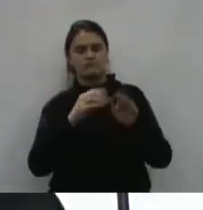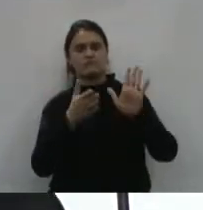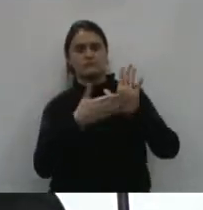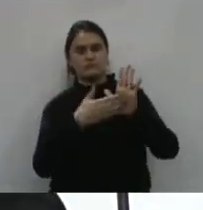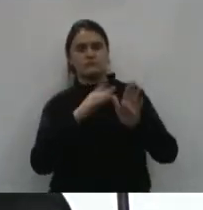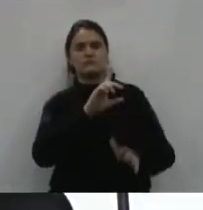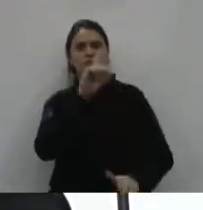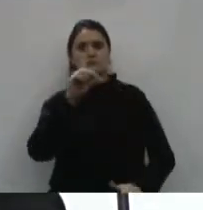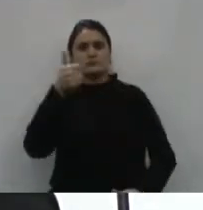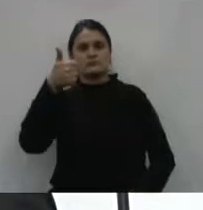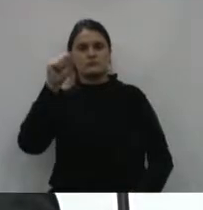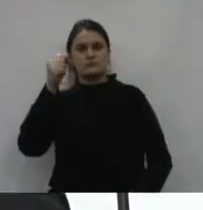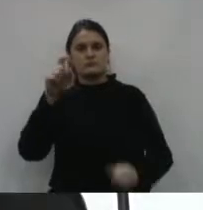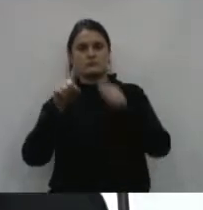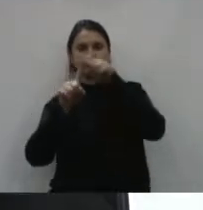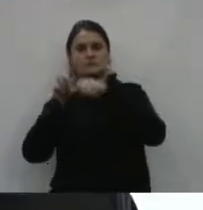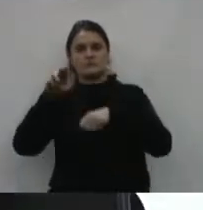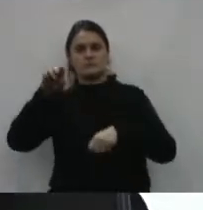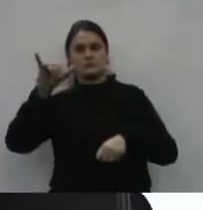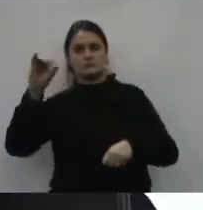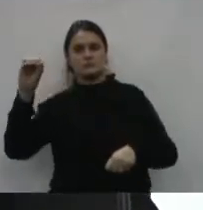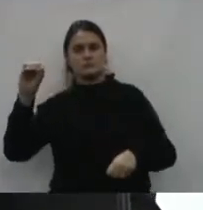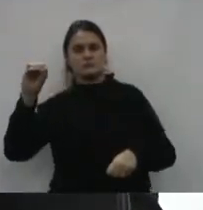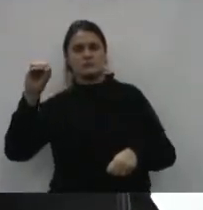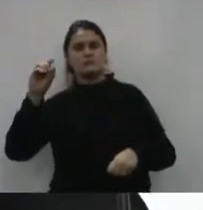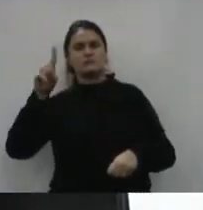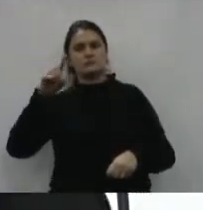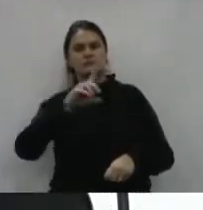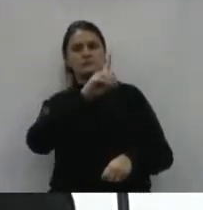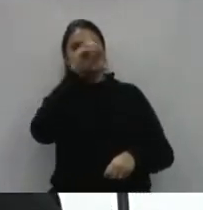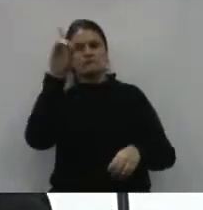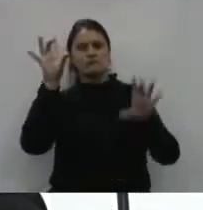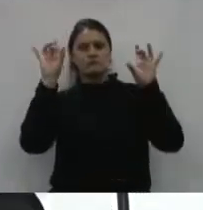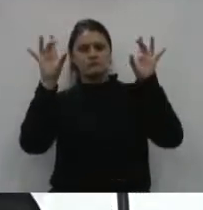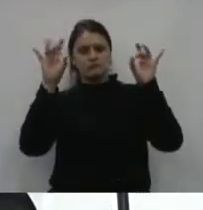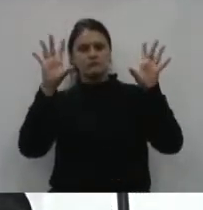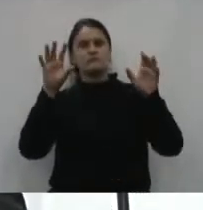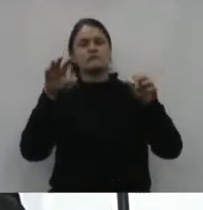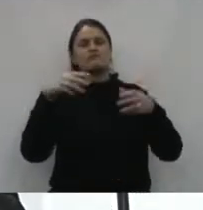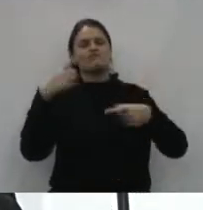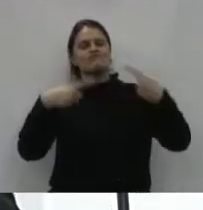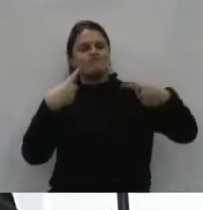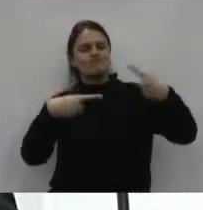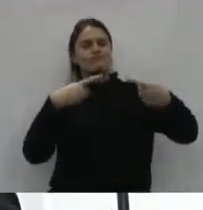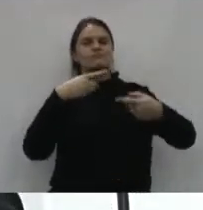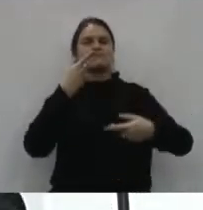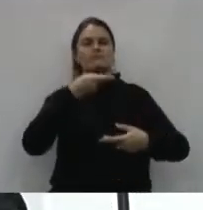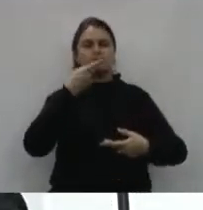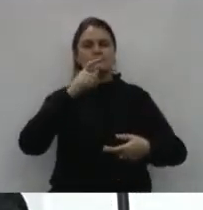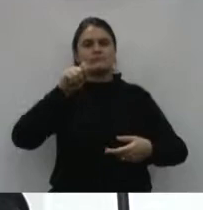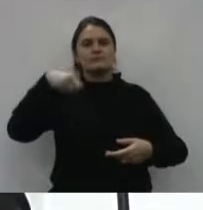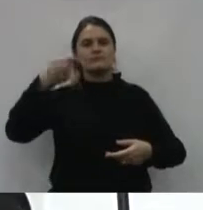instituiu o dia 18 de maio é o dia nacional de combate à exploração sexual infantil